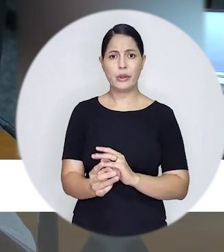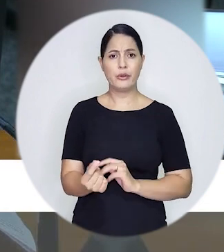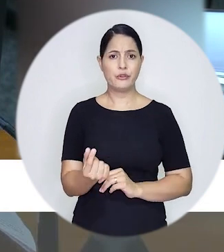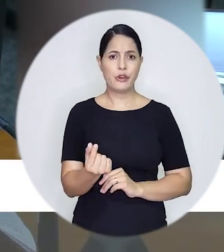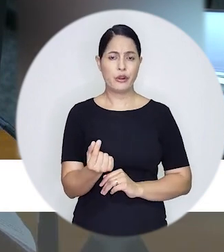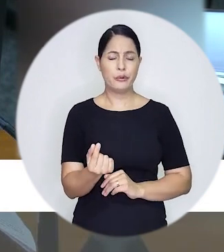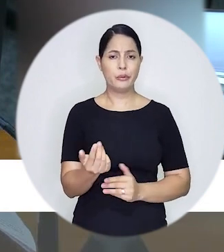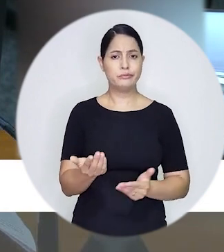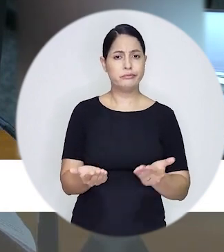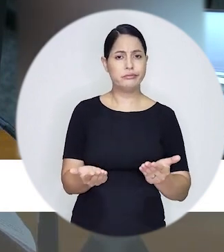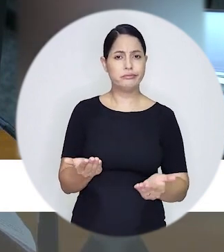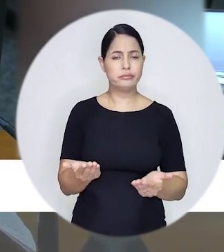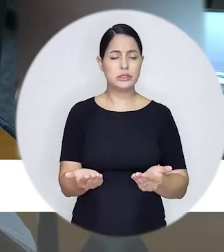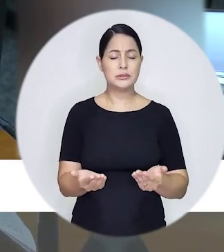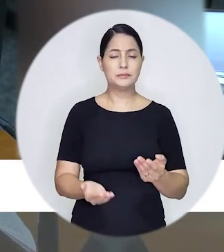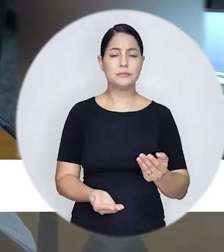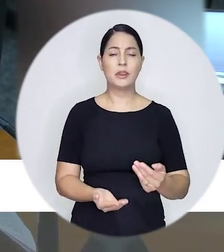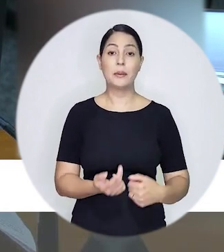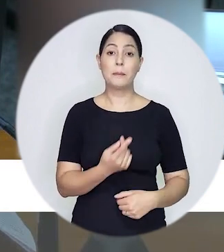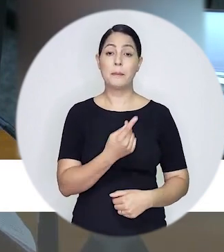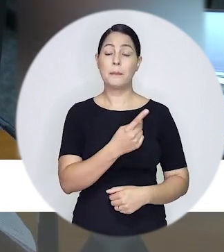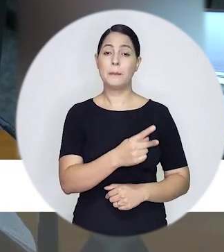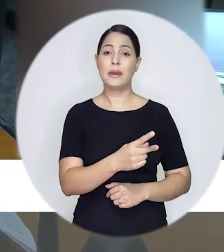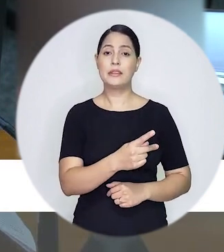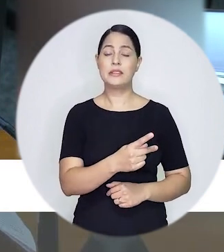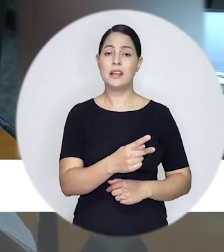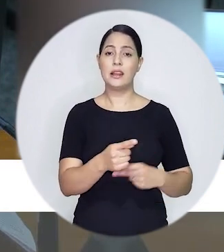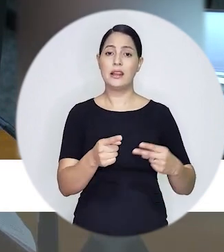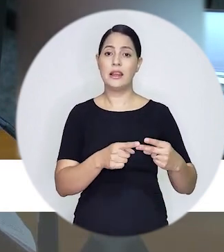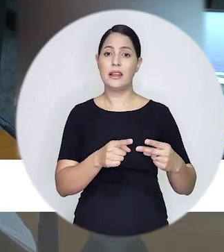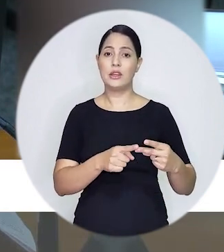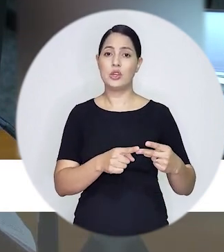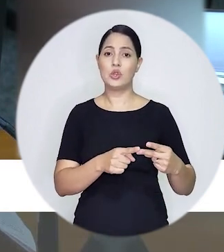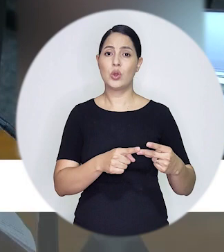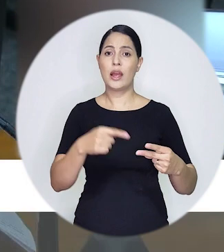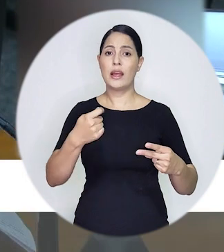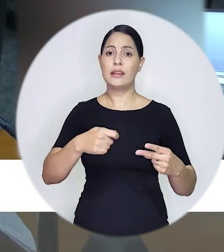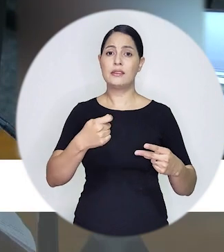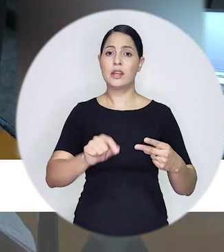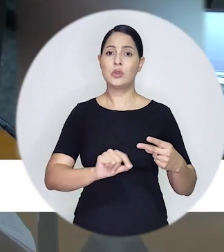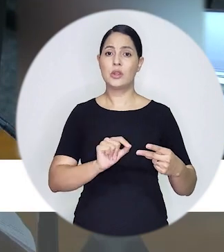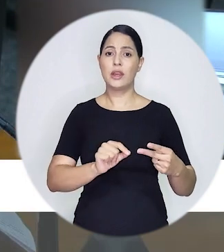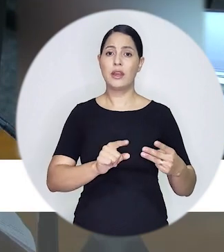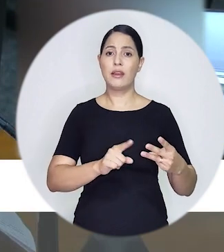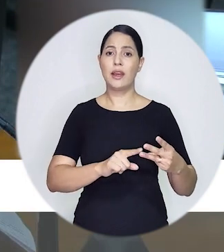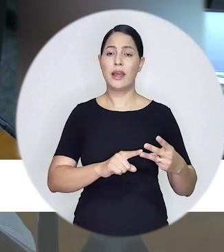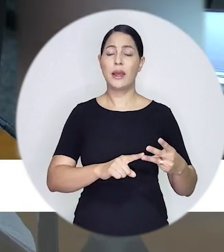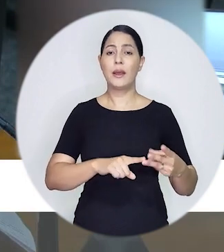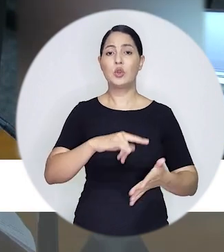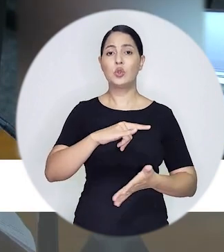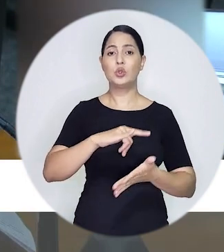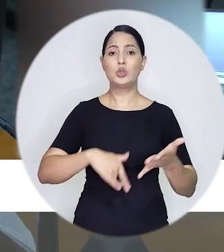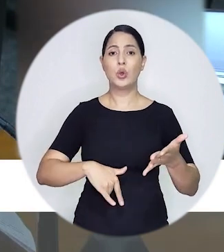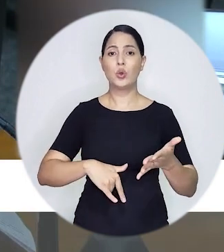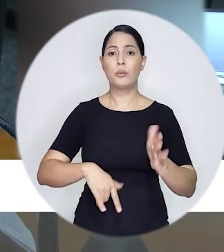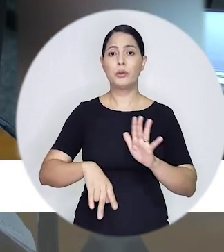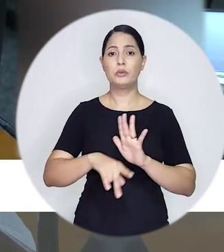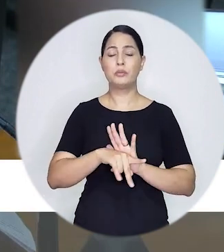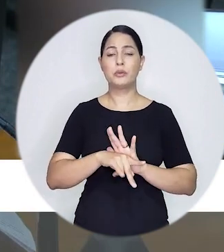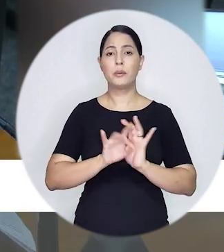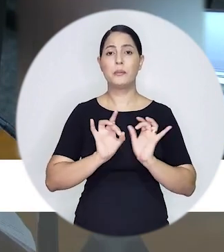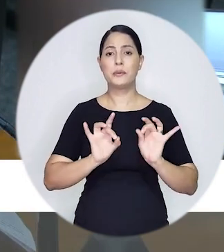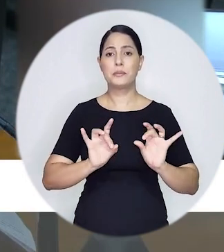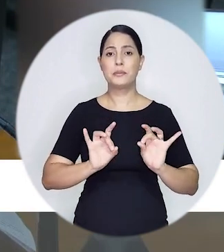de valores, ele condicionou o levantamento à exibição de procuração